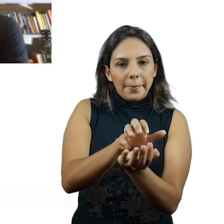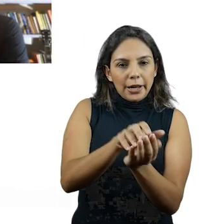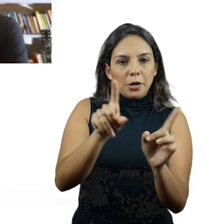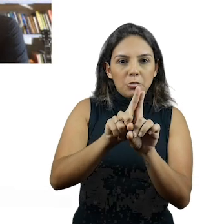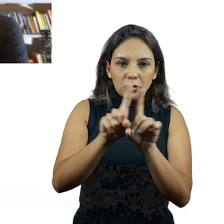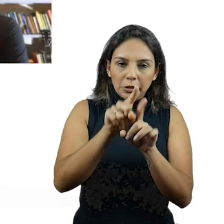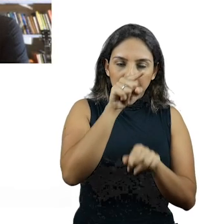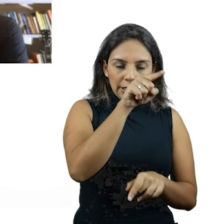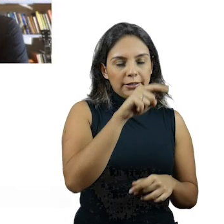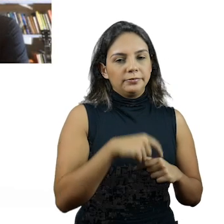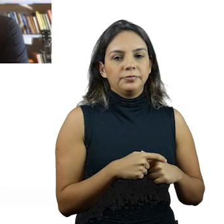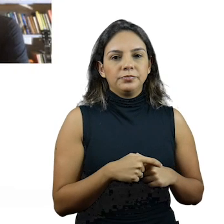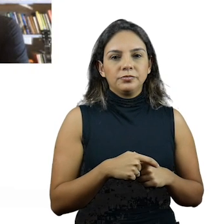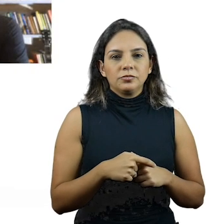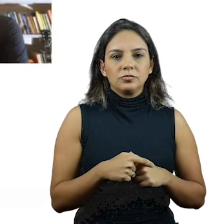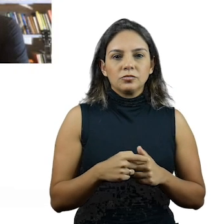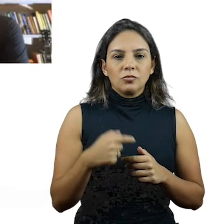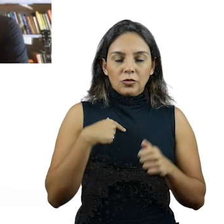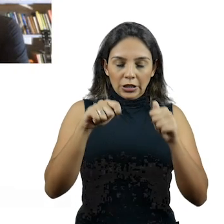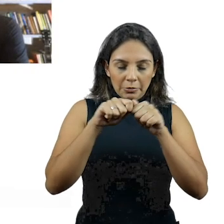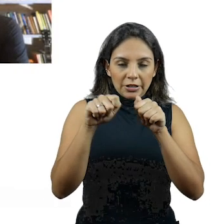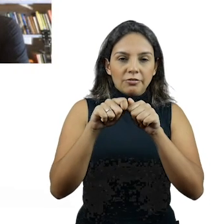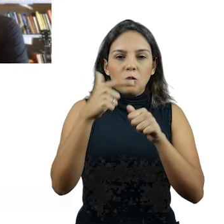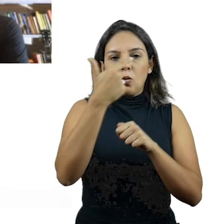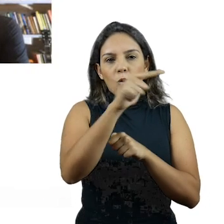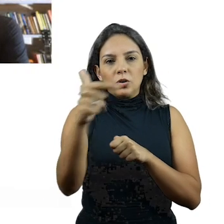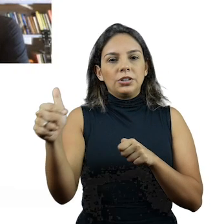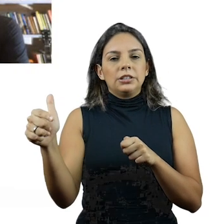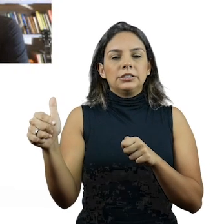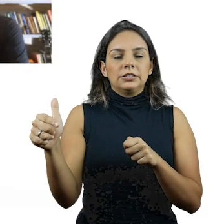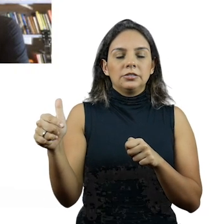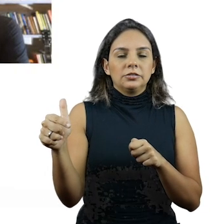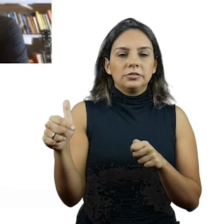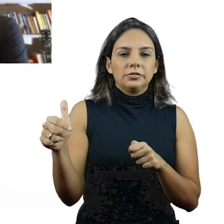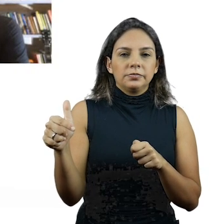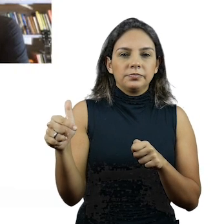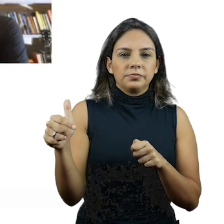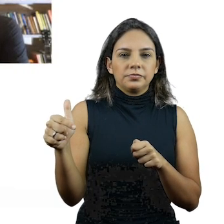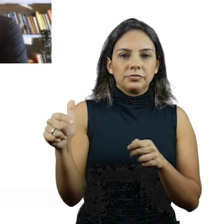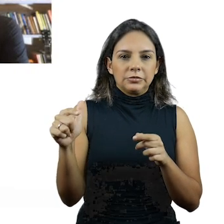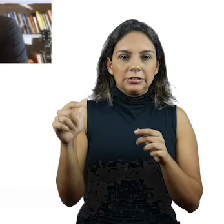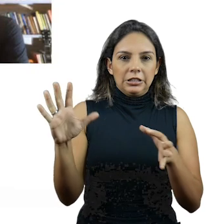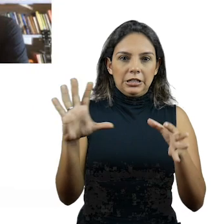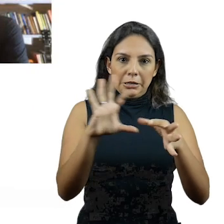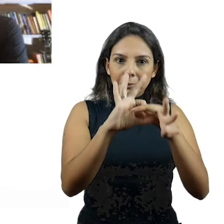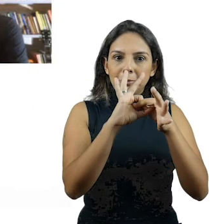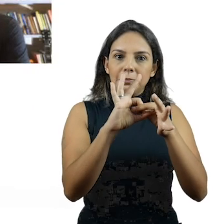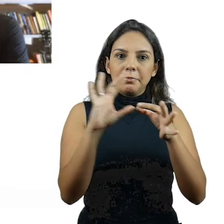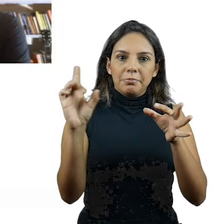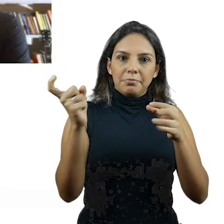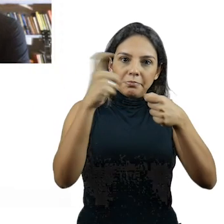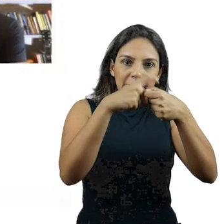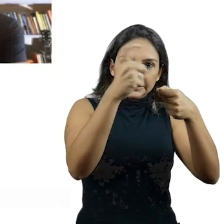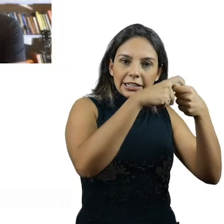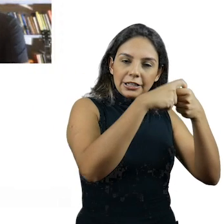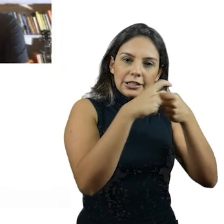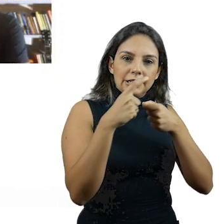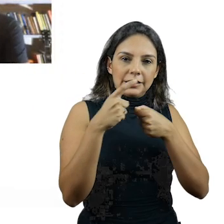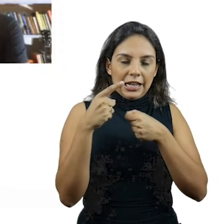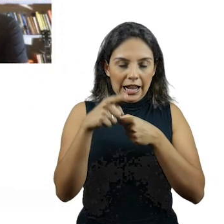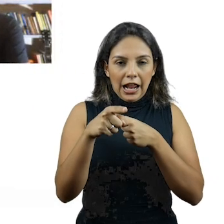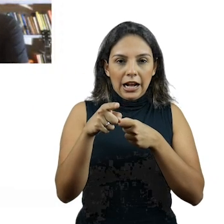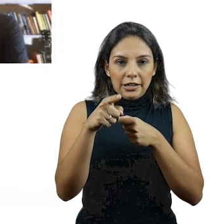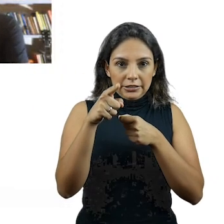está transmitindo. E eu estou também fazendo agora várias outras, uma sequência de parcerias, para que as lives do Sempre um